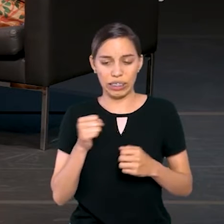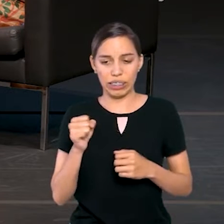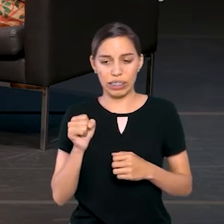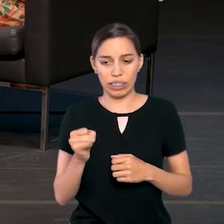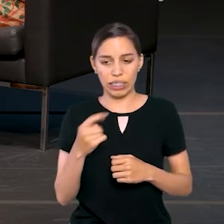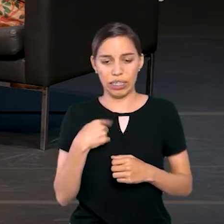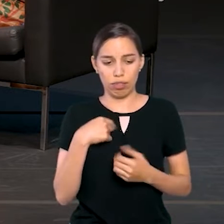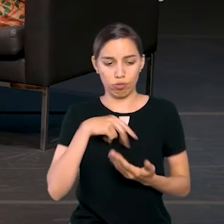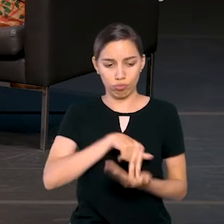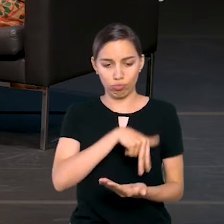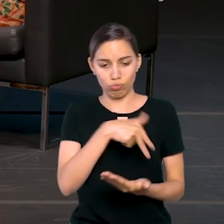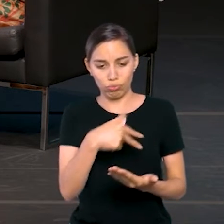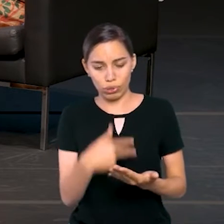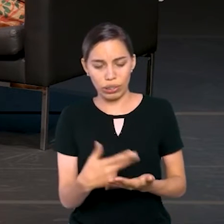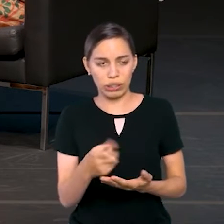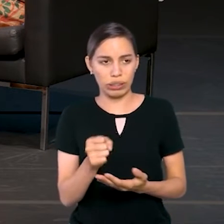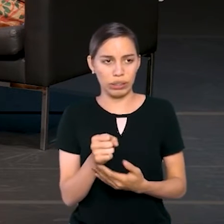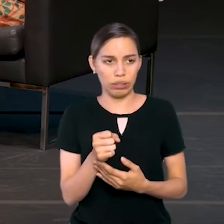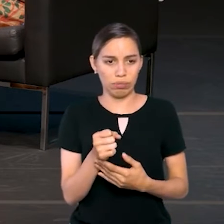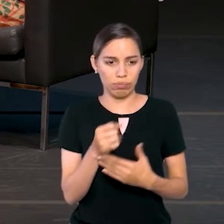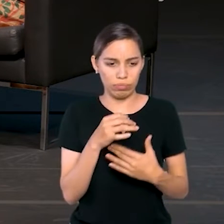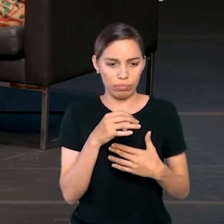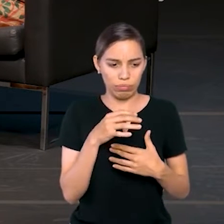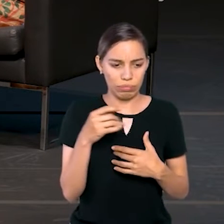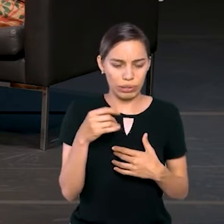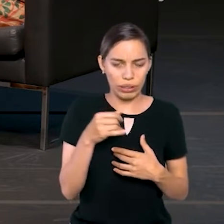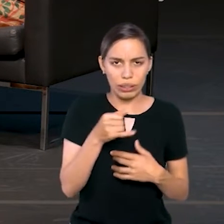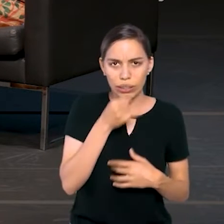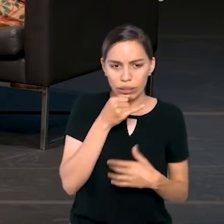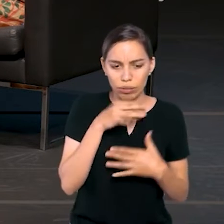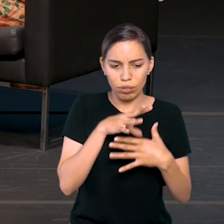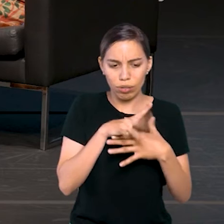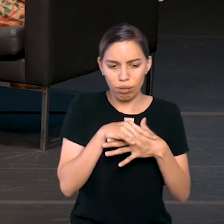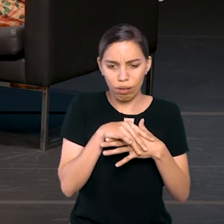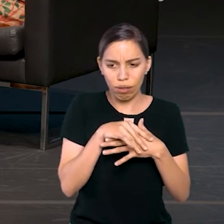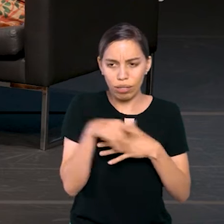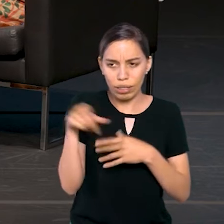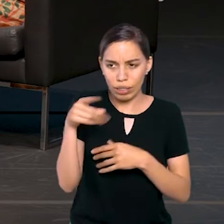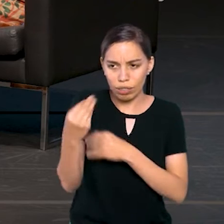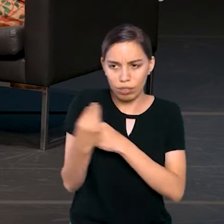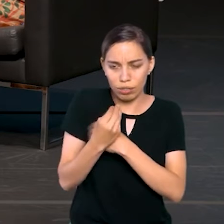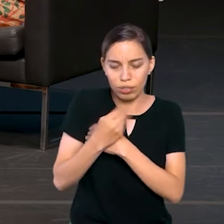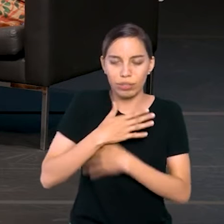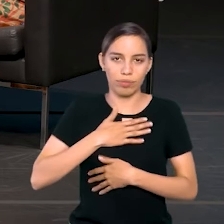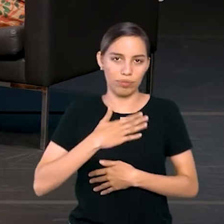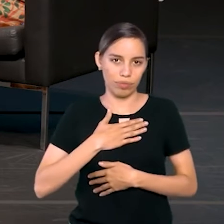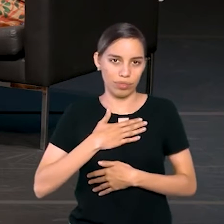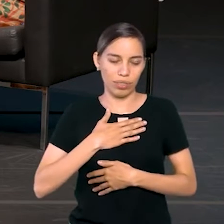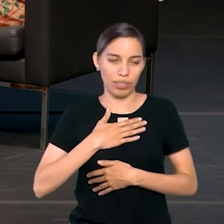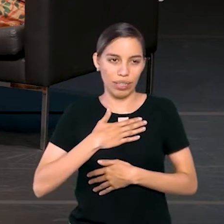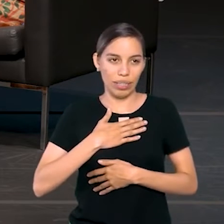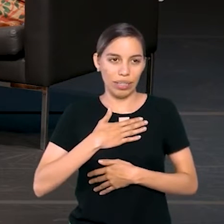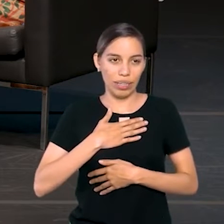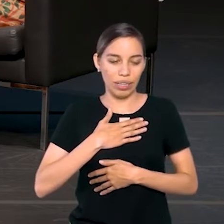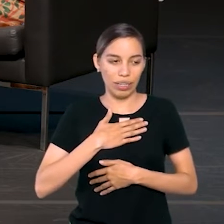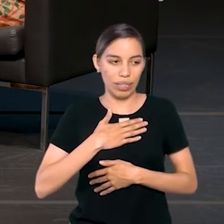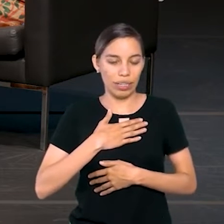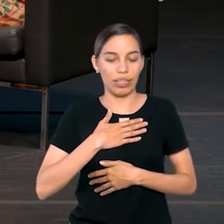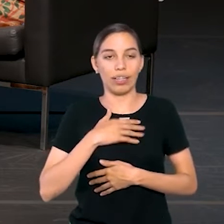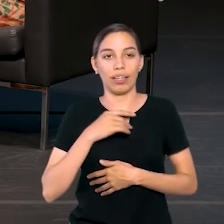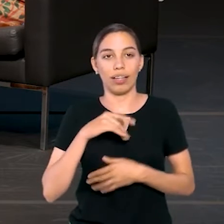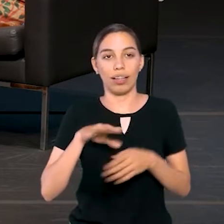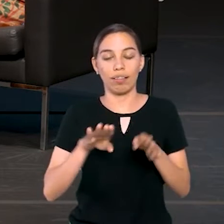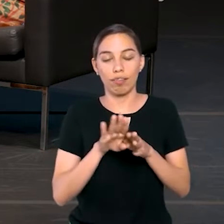nesse sentido. E até a gente estava falando também sobre essa questão da arte, né?